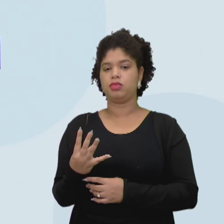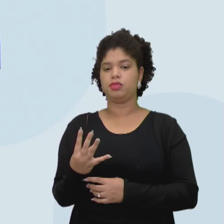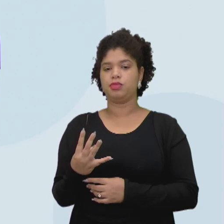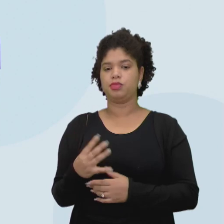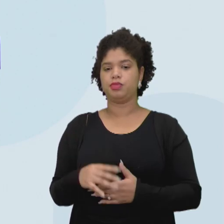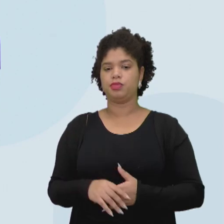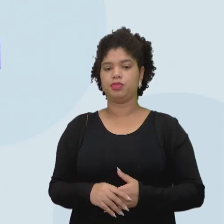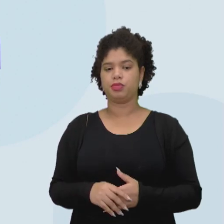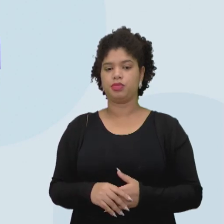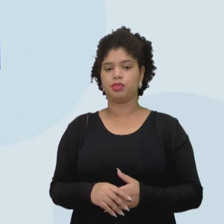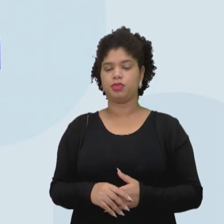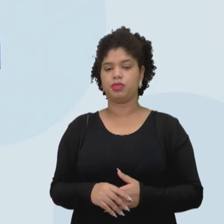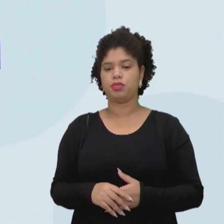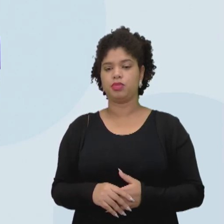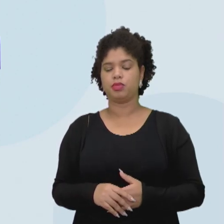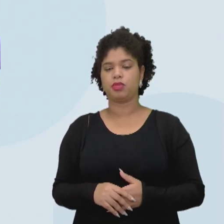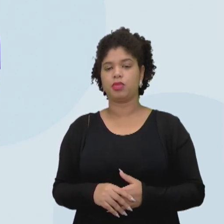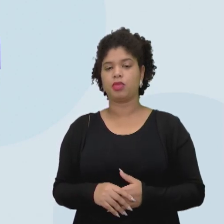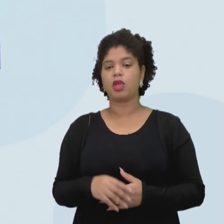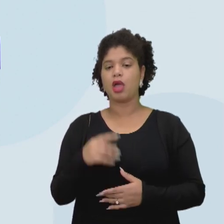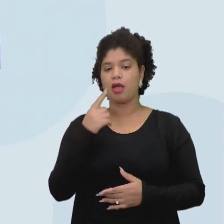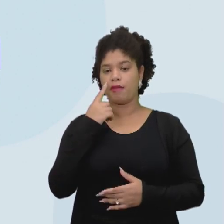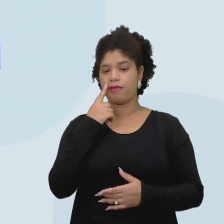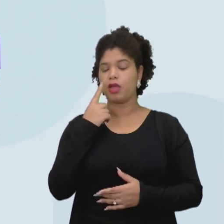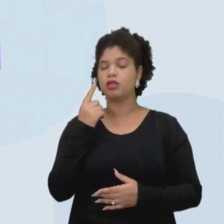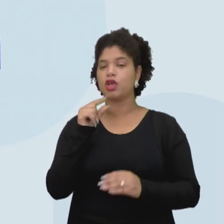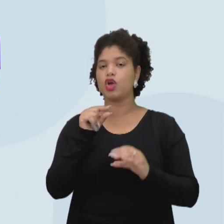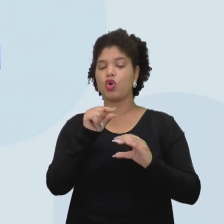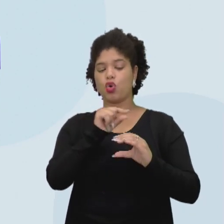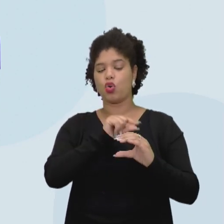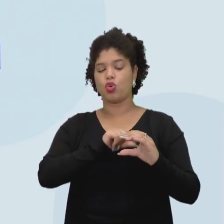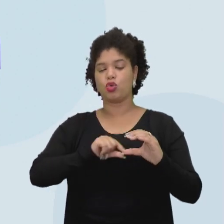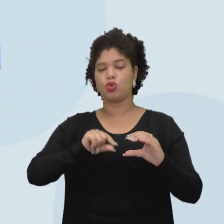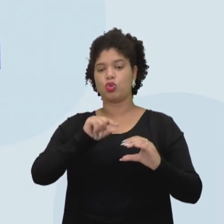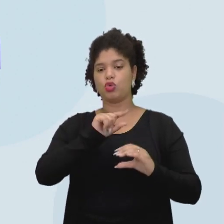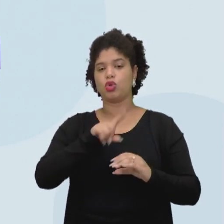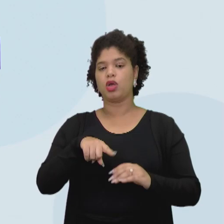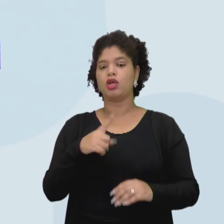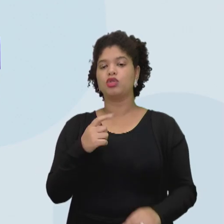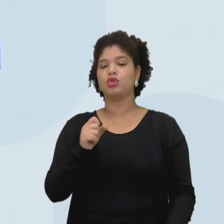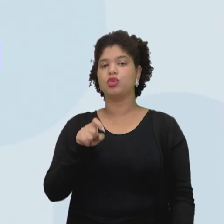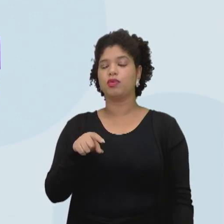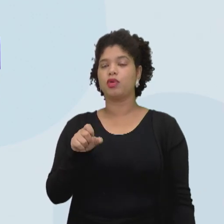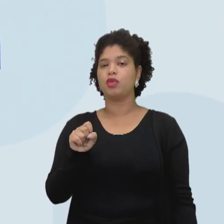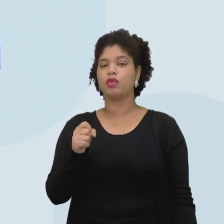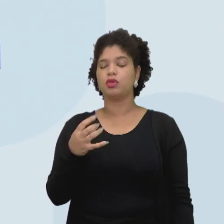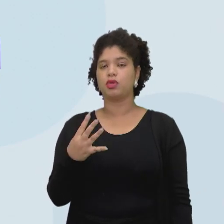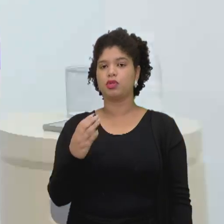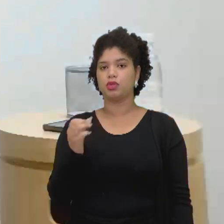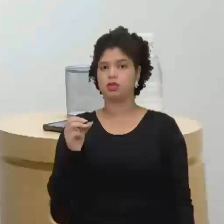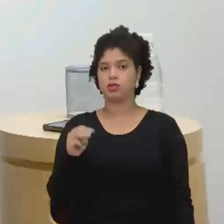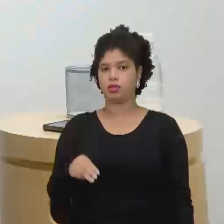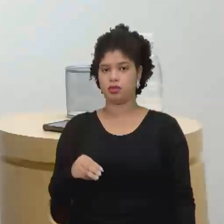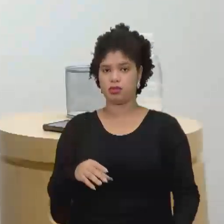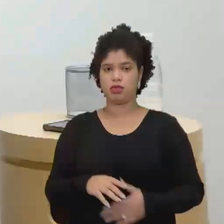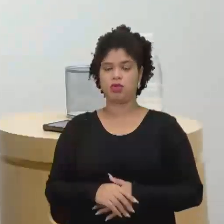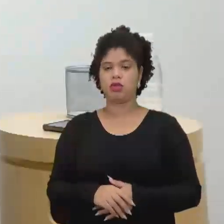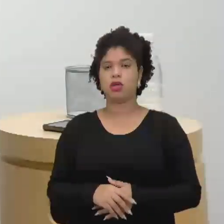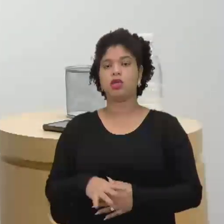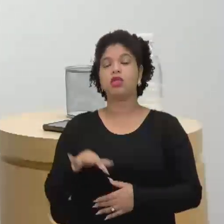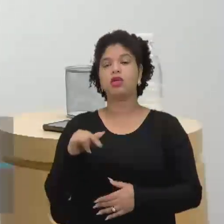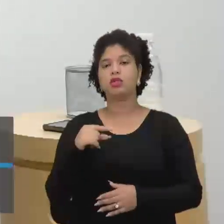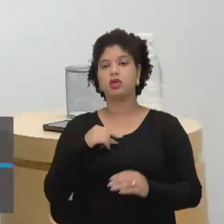18,84. Então, o contorno dessa minha circunferência mede 18,84 centímetros. Então, se eu pegasse lá uma